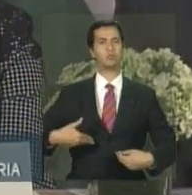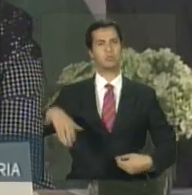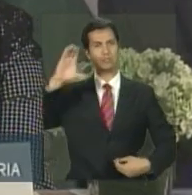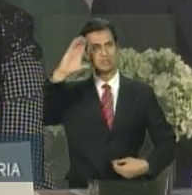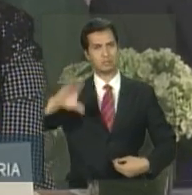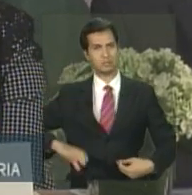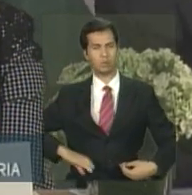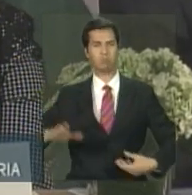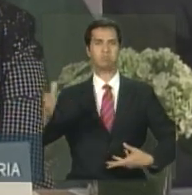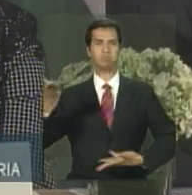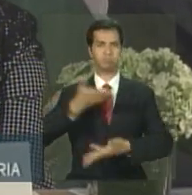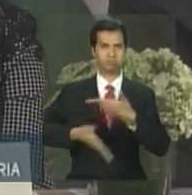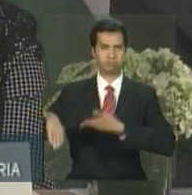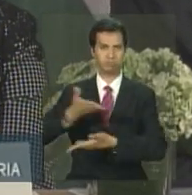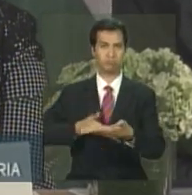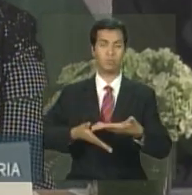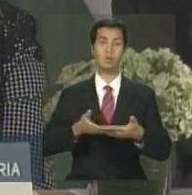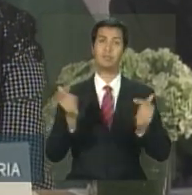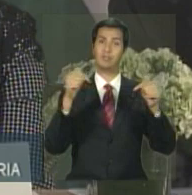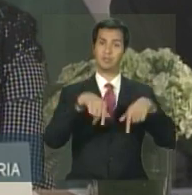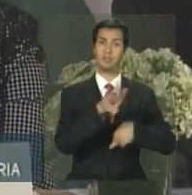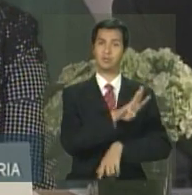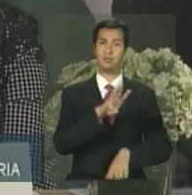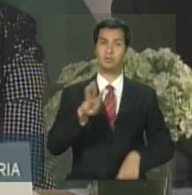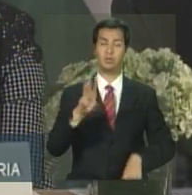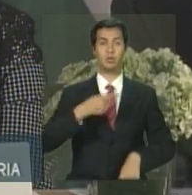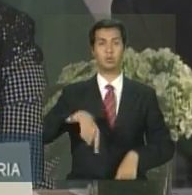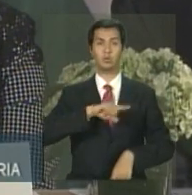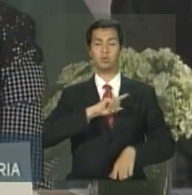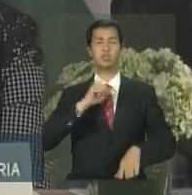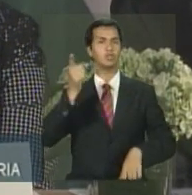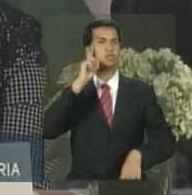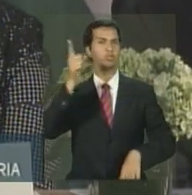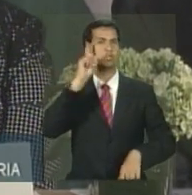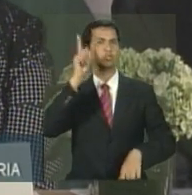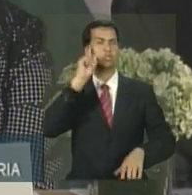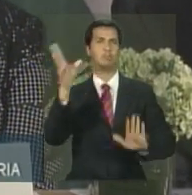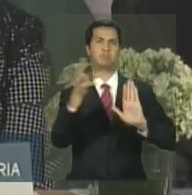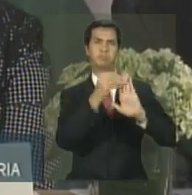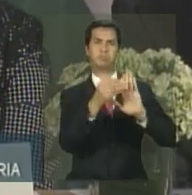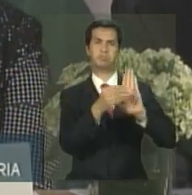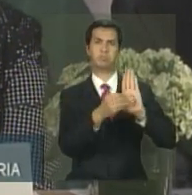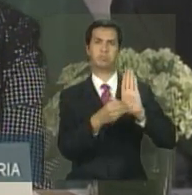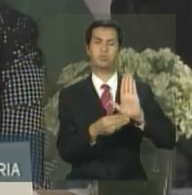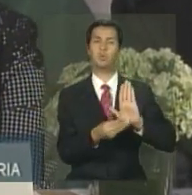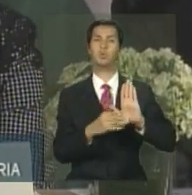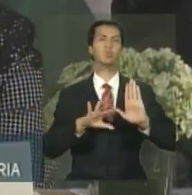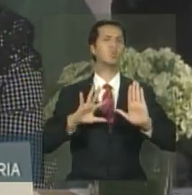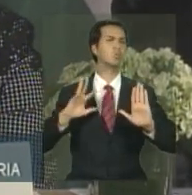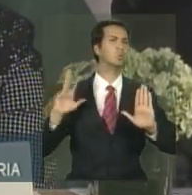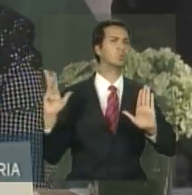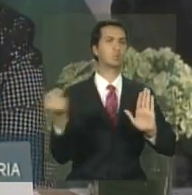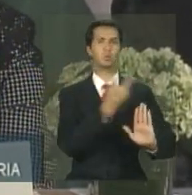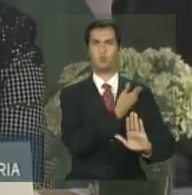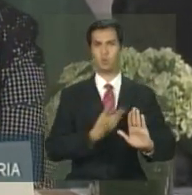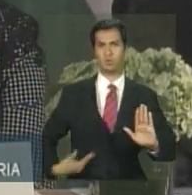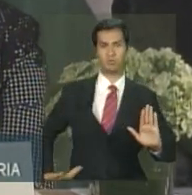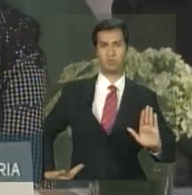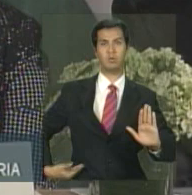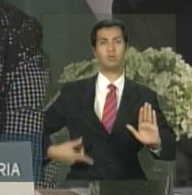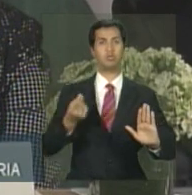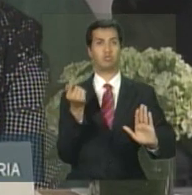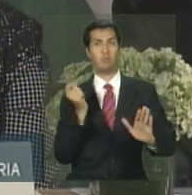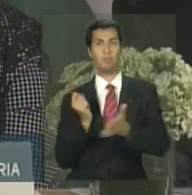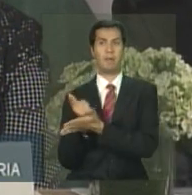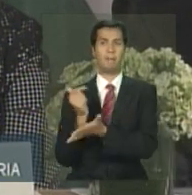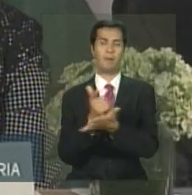seu intermédio, divulgamos na internet diariamente todos os gastos do governo. O